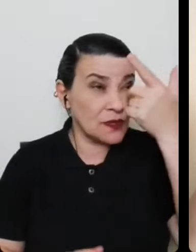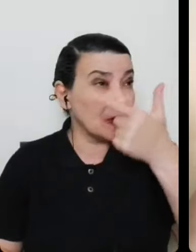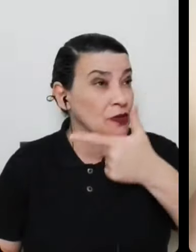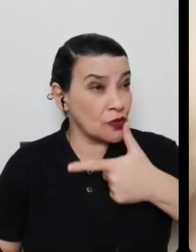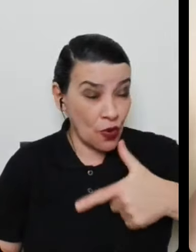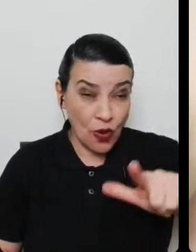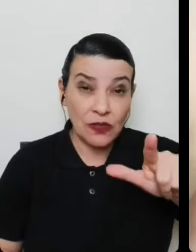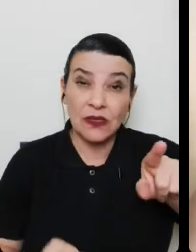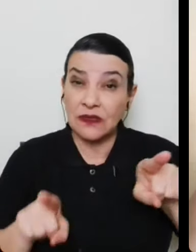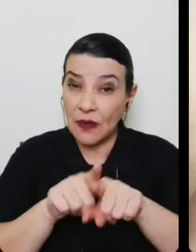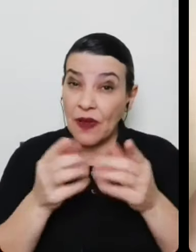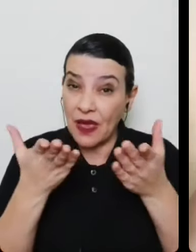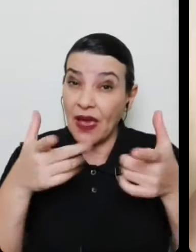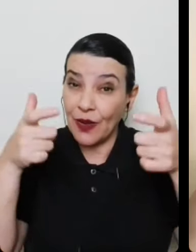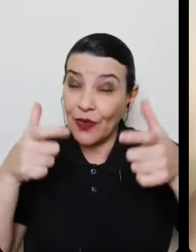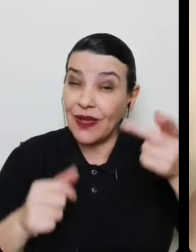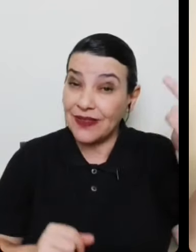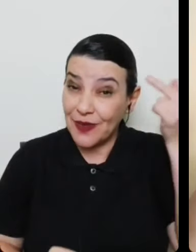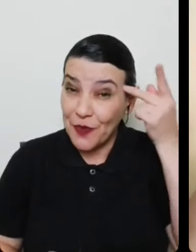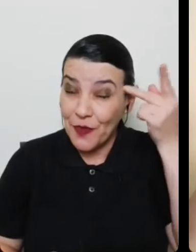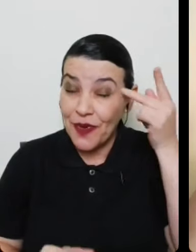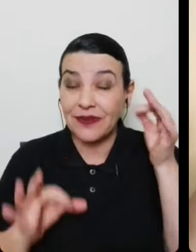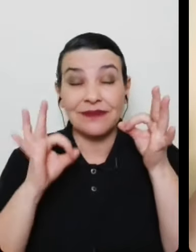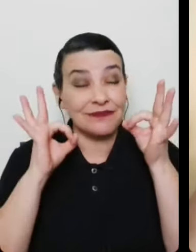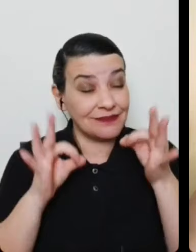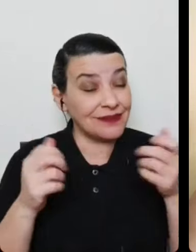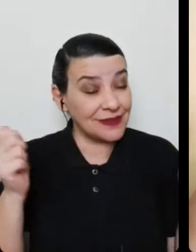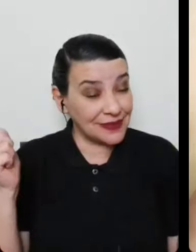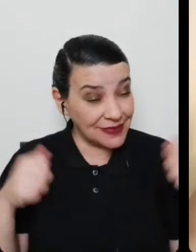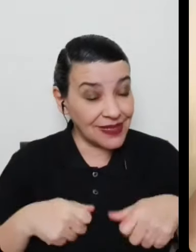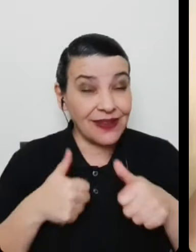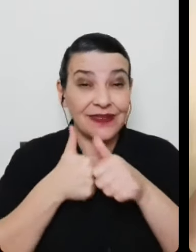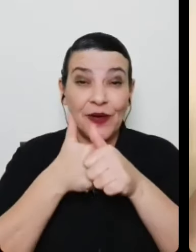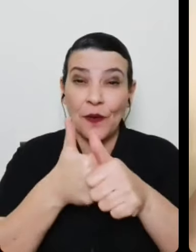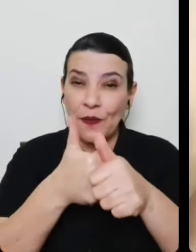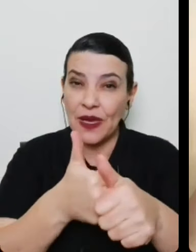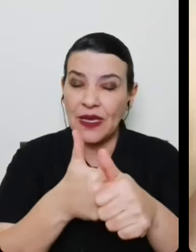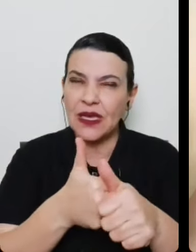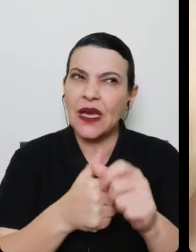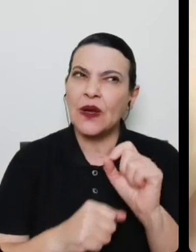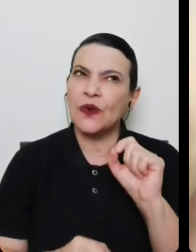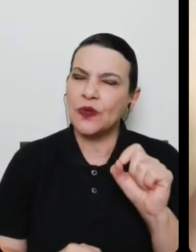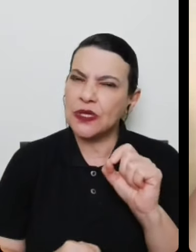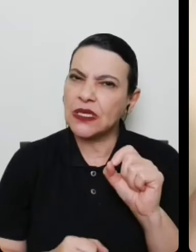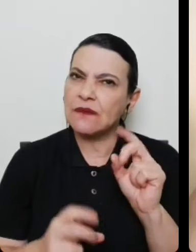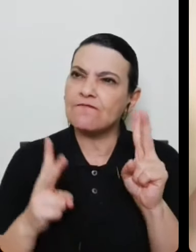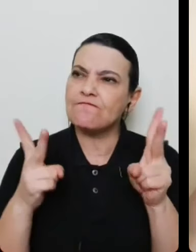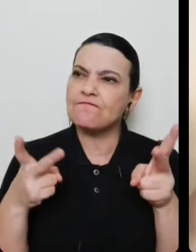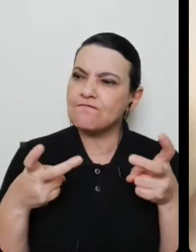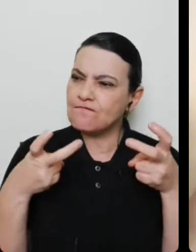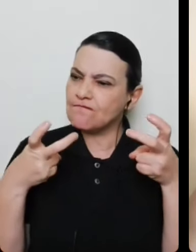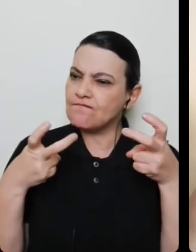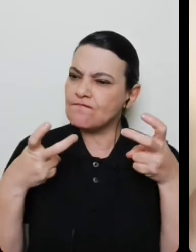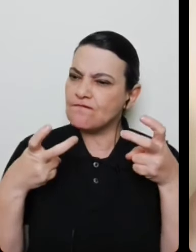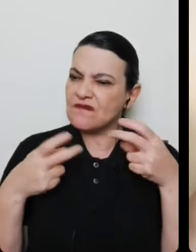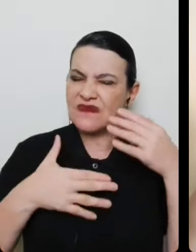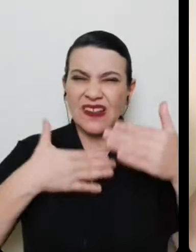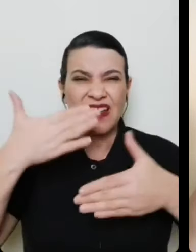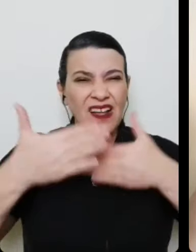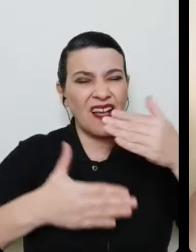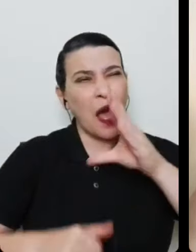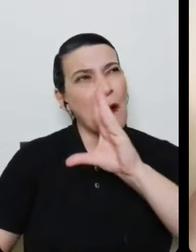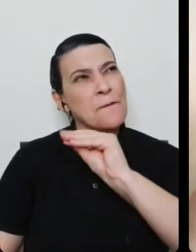Paulo também, com certeza, que estão aí, que podem fazer parte. Não perder de vista isso, não negligenciar isso, não deixar isso para